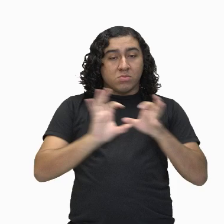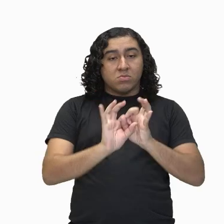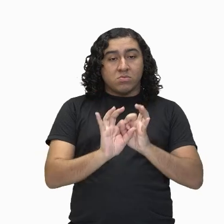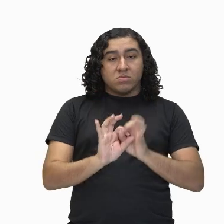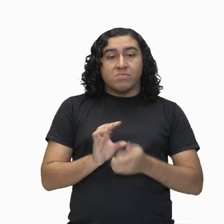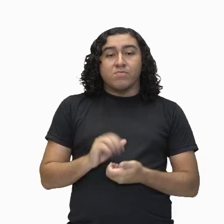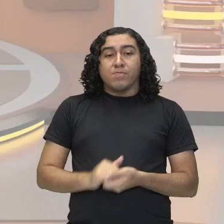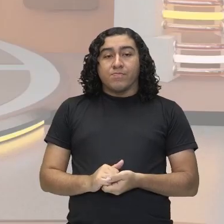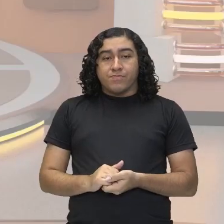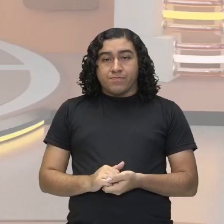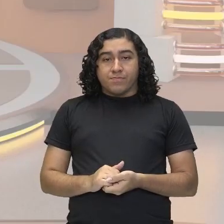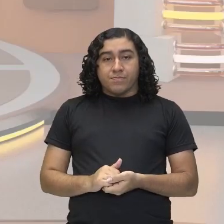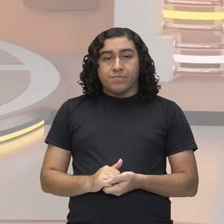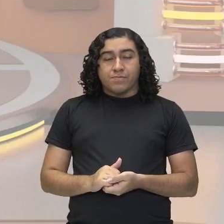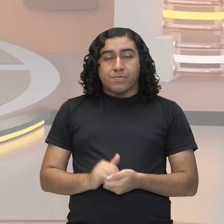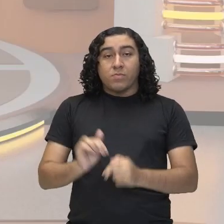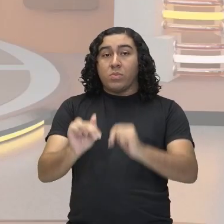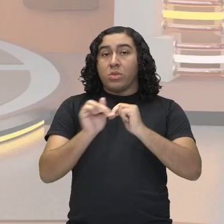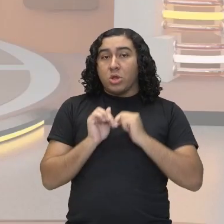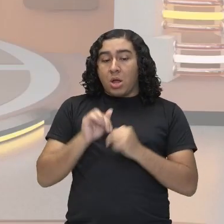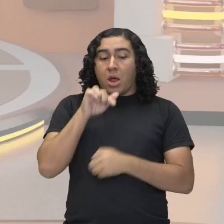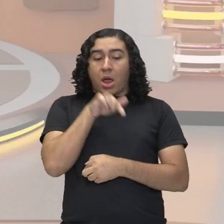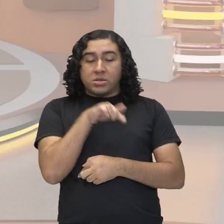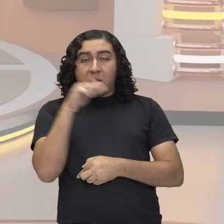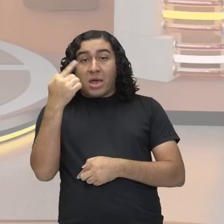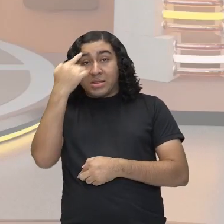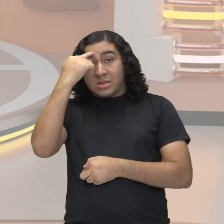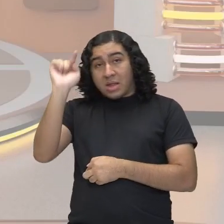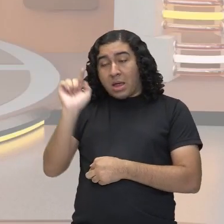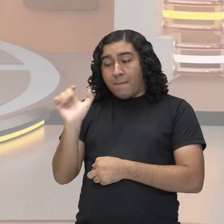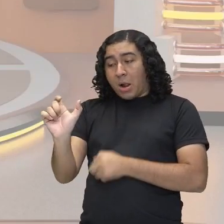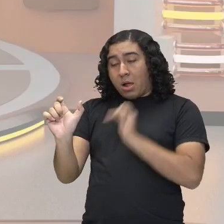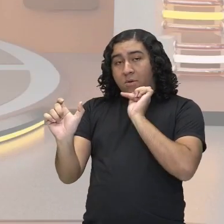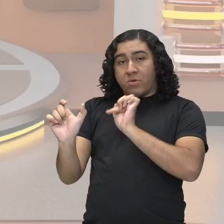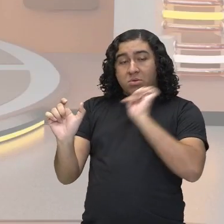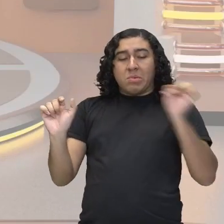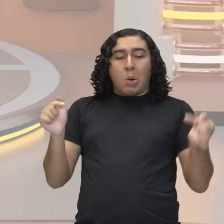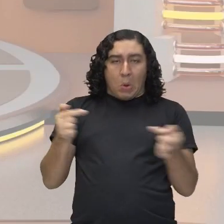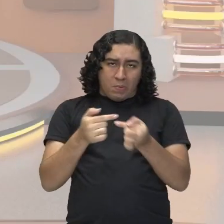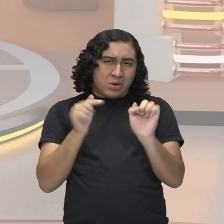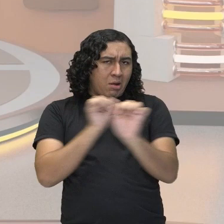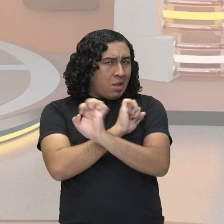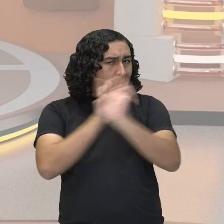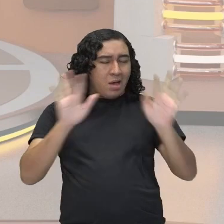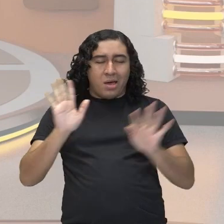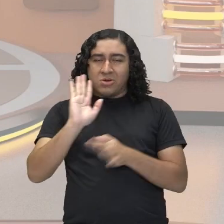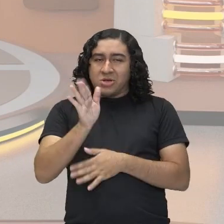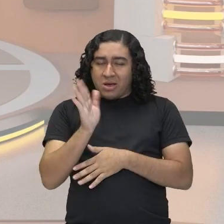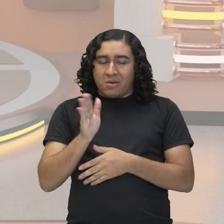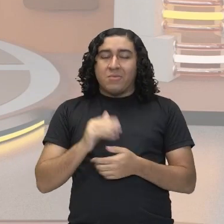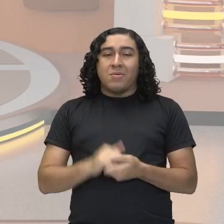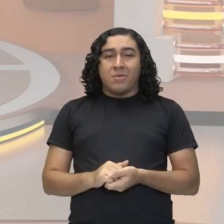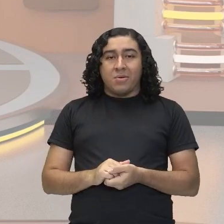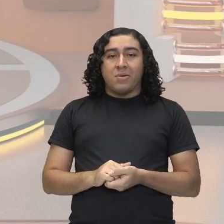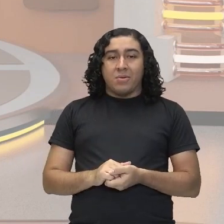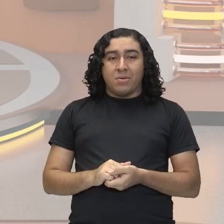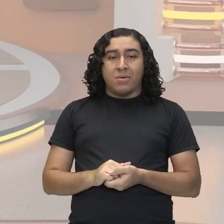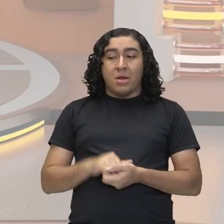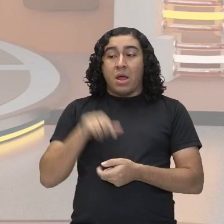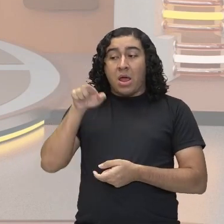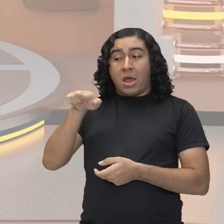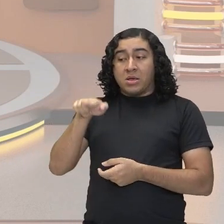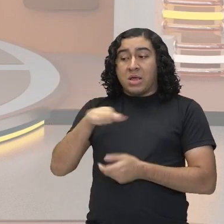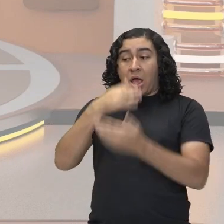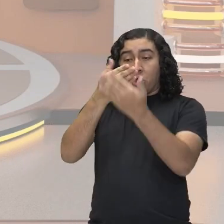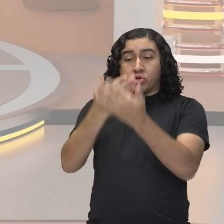humana. Portanto, essa é a ideia do existencialismo, tá? O nome já está muito claro aí para nós, né? Existencialismo